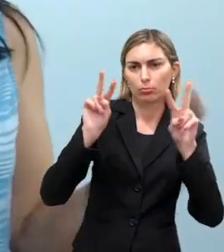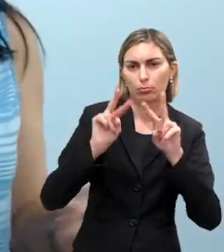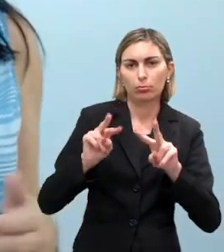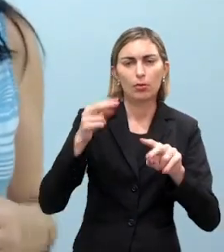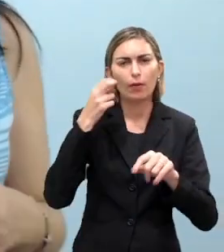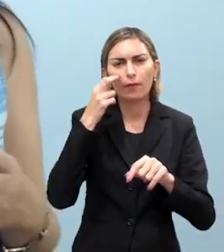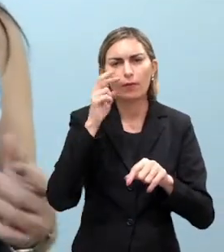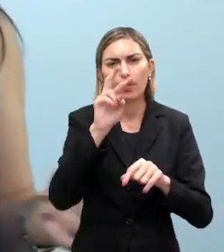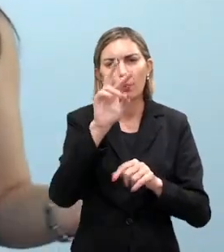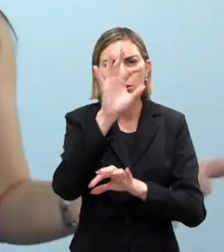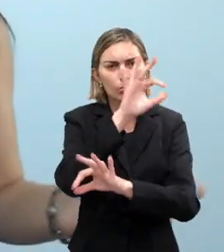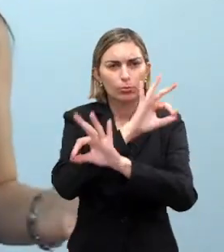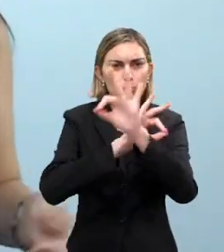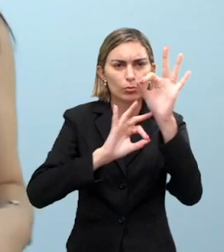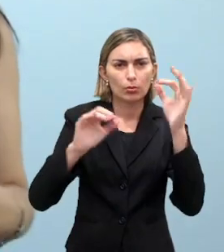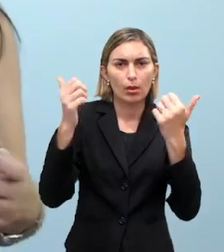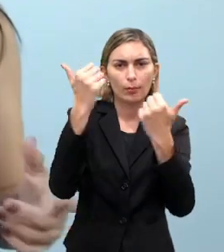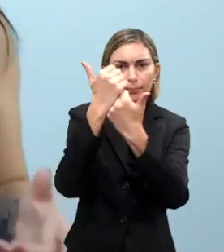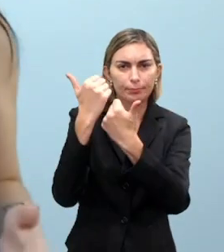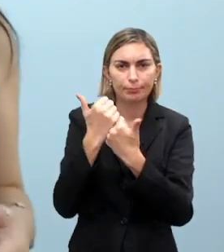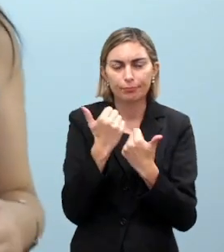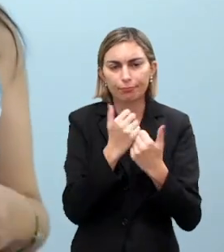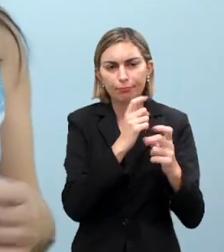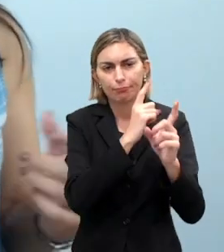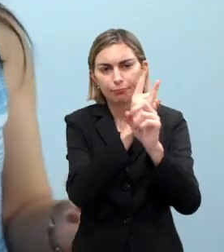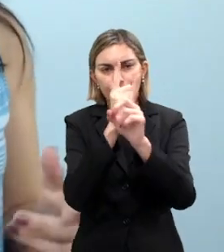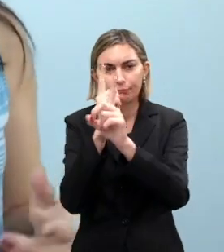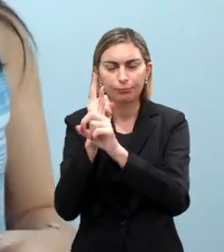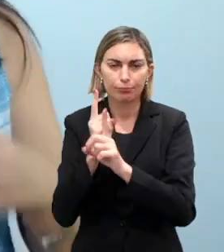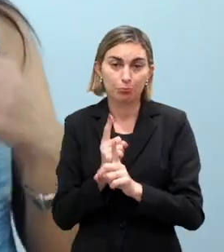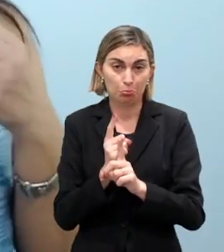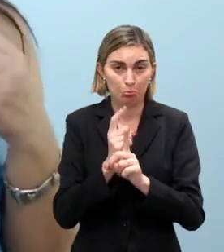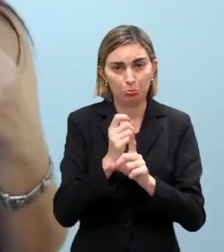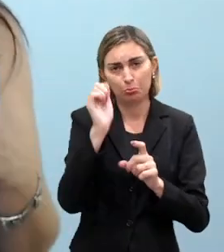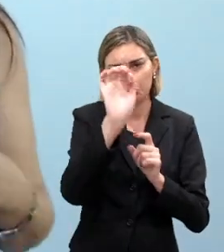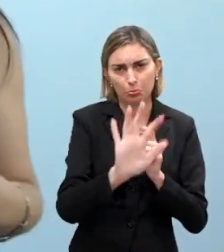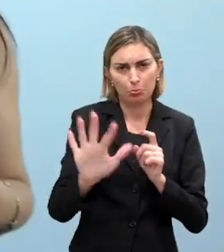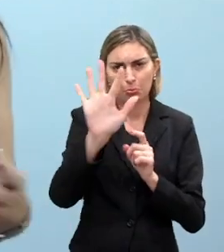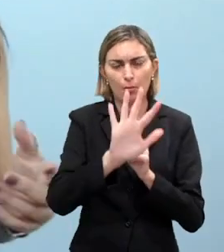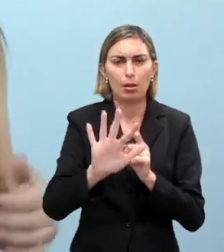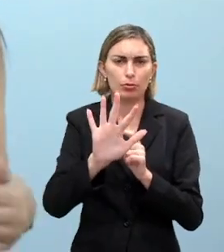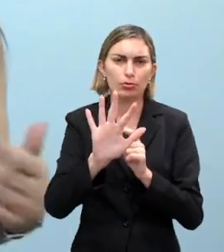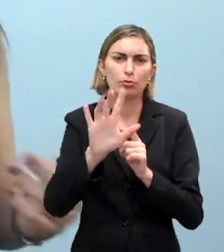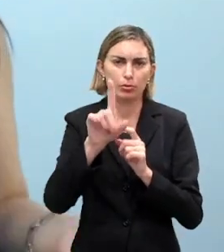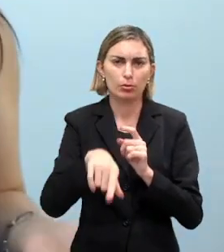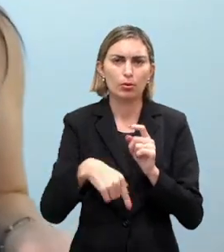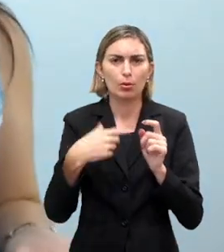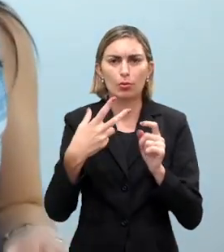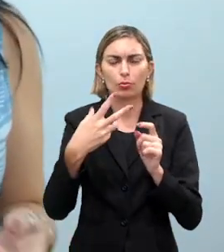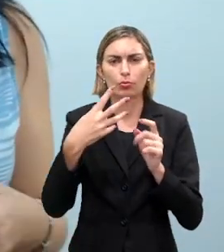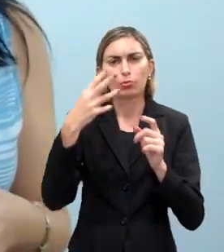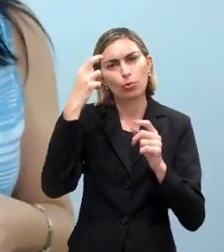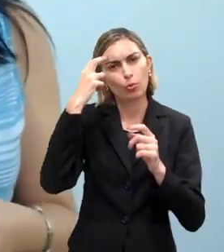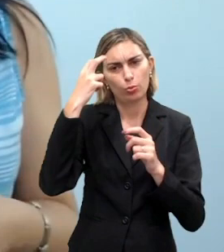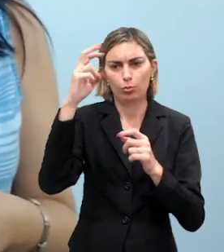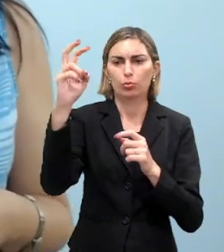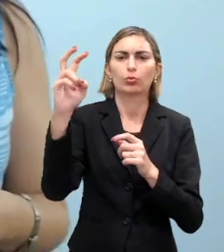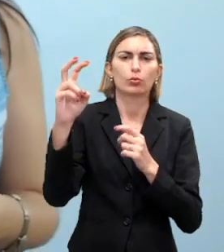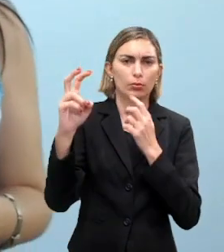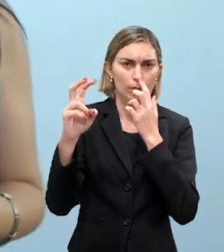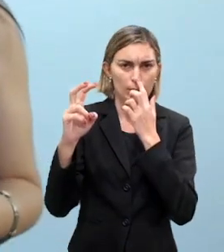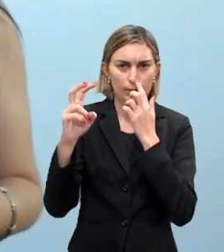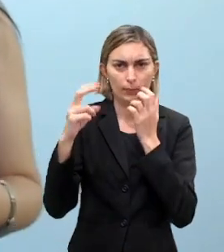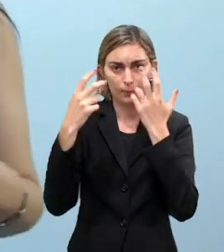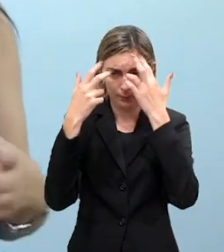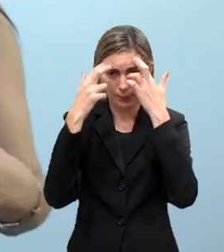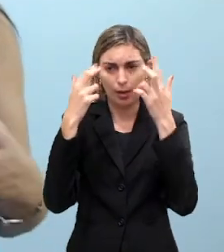vemos formas de representação que identificam e ilustram o nosso ethos cultural, né? E aí